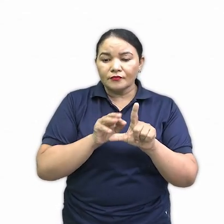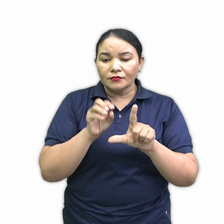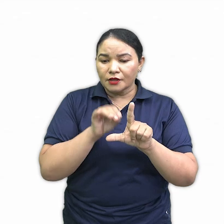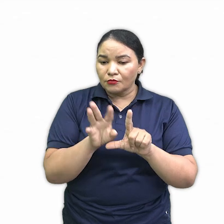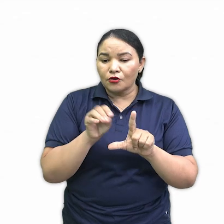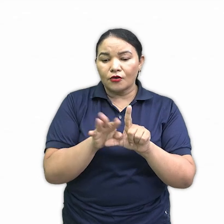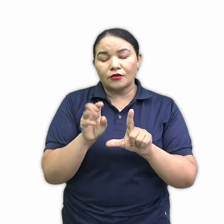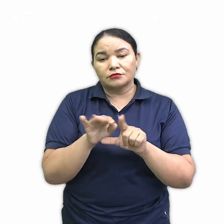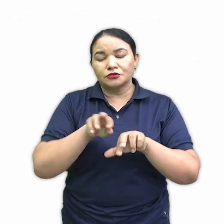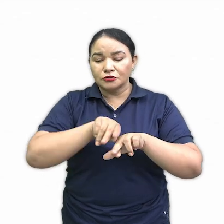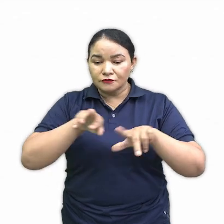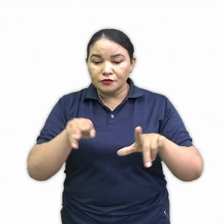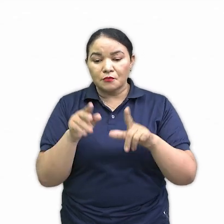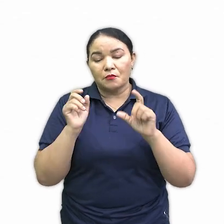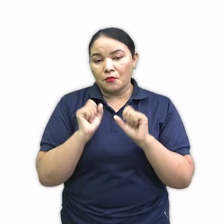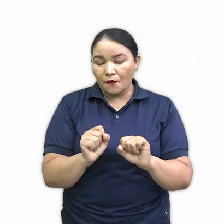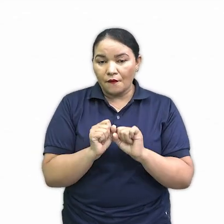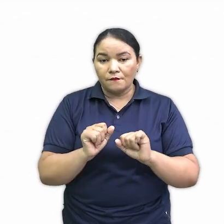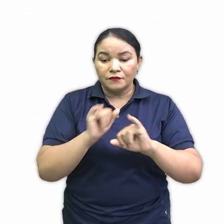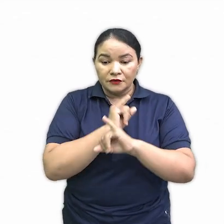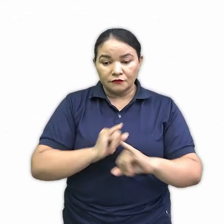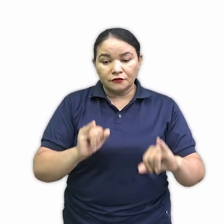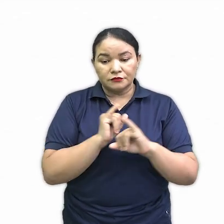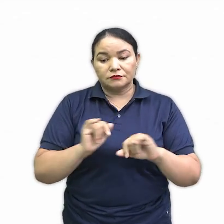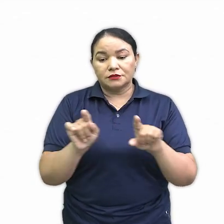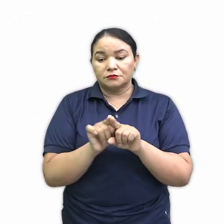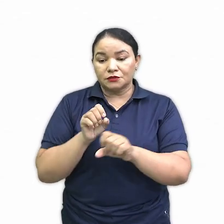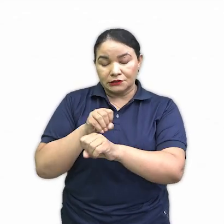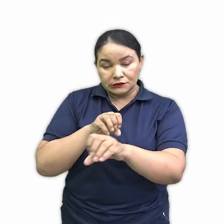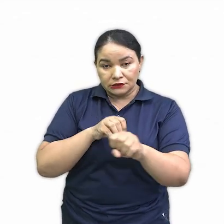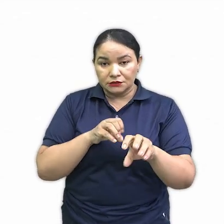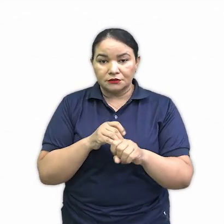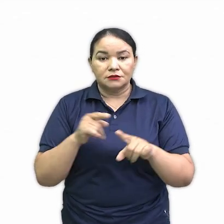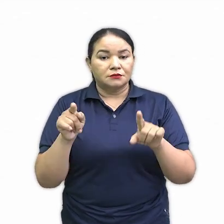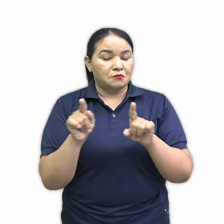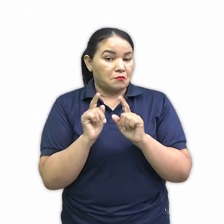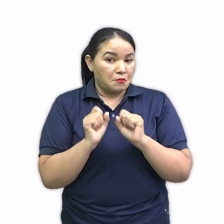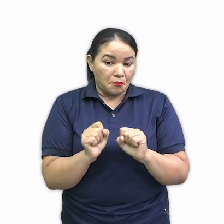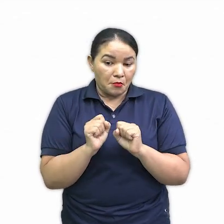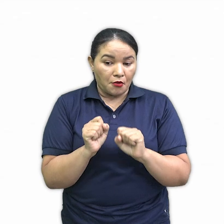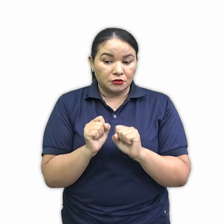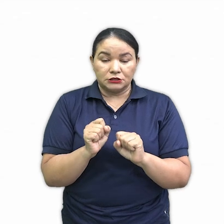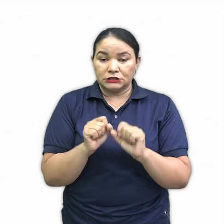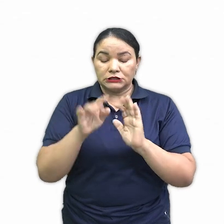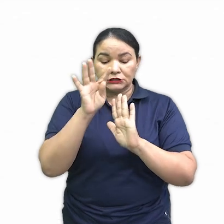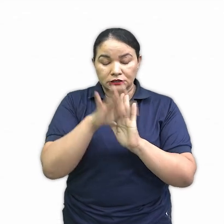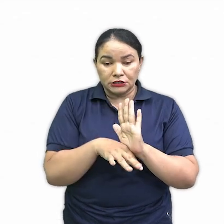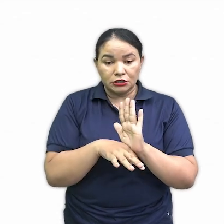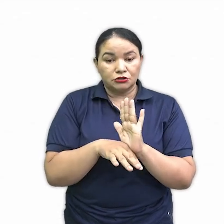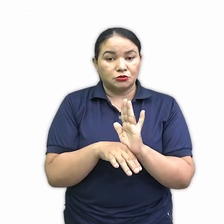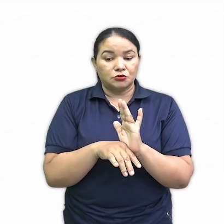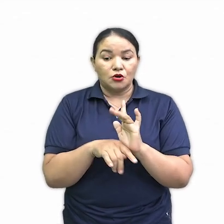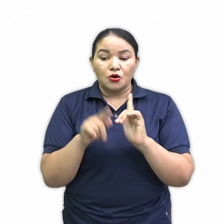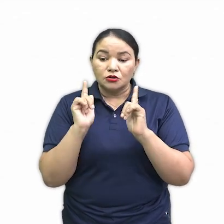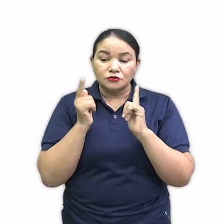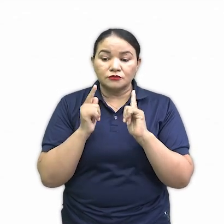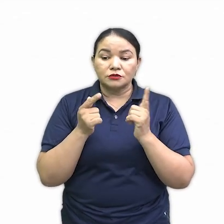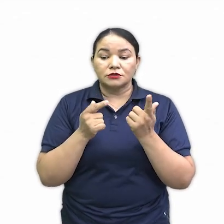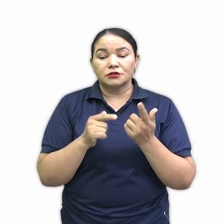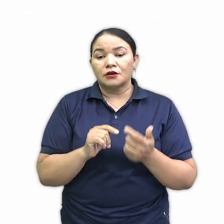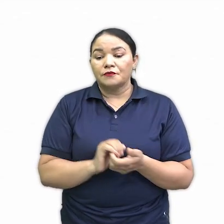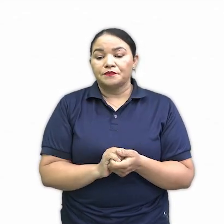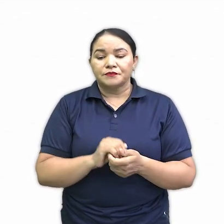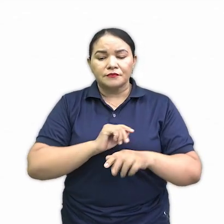ser informativos, educacionais, podem ser até textos aí de entretenimento nos